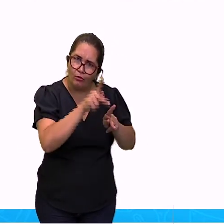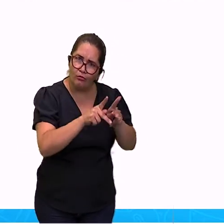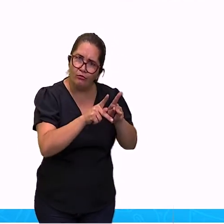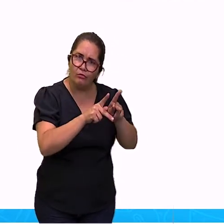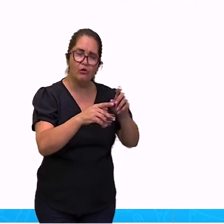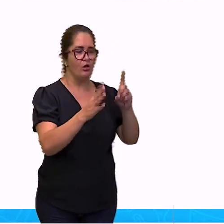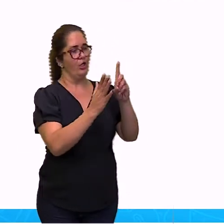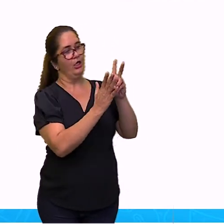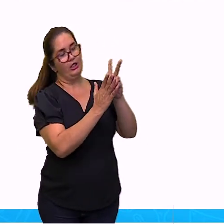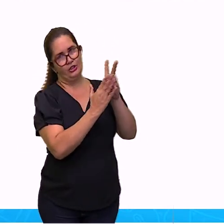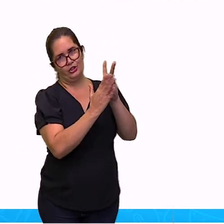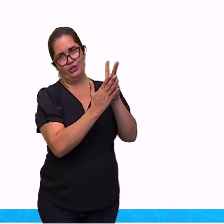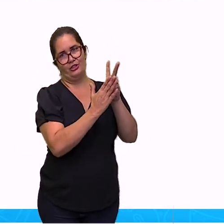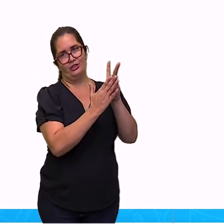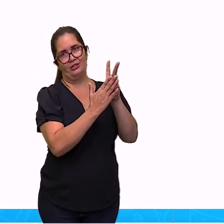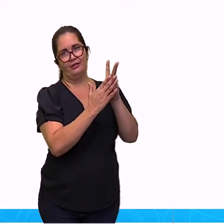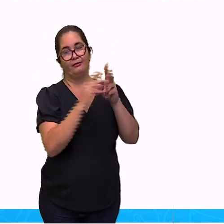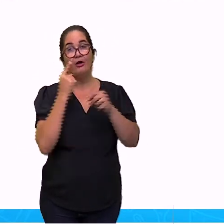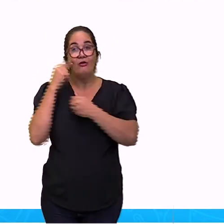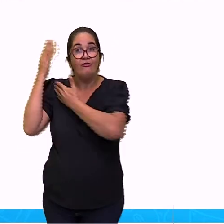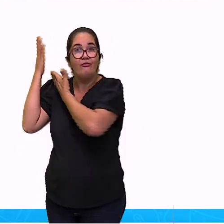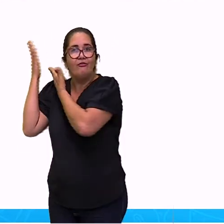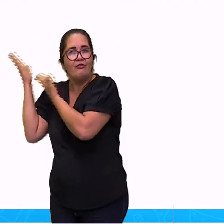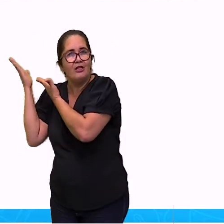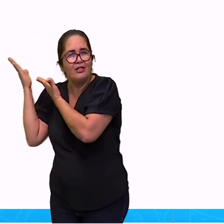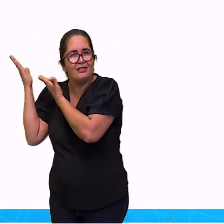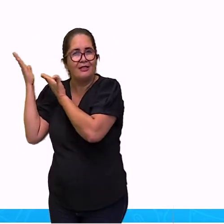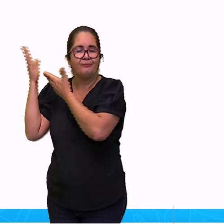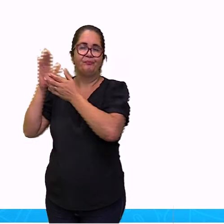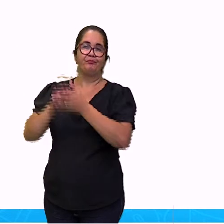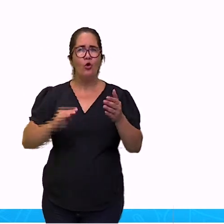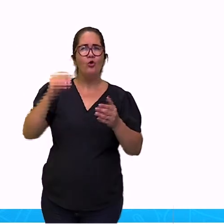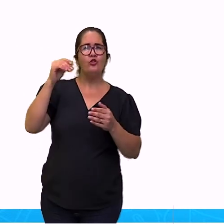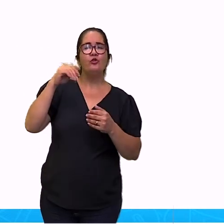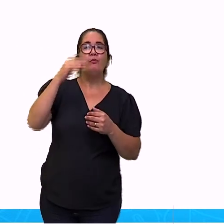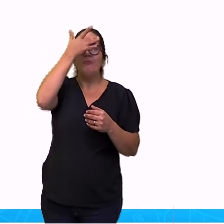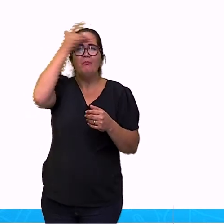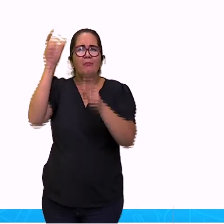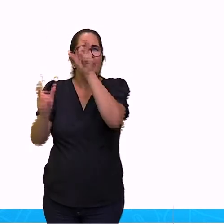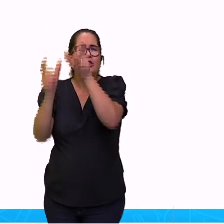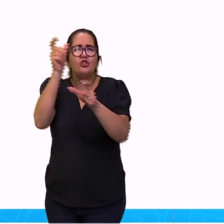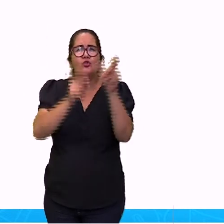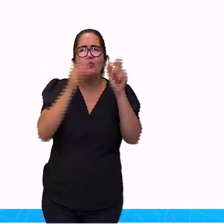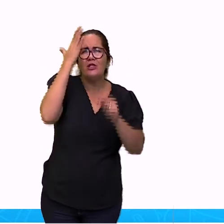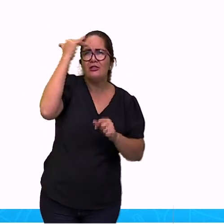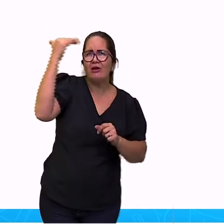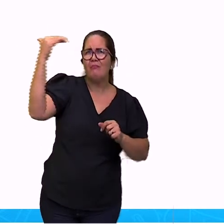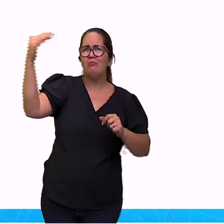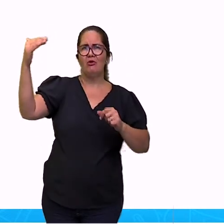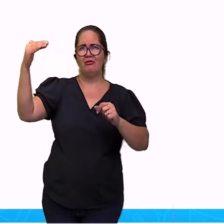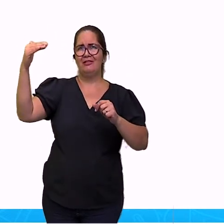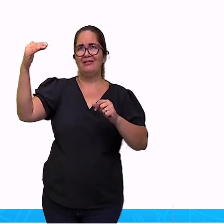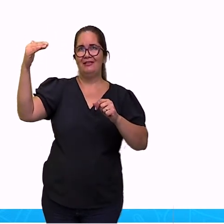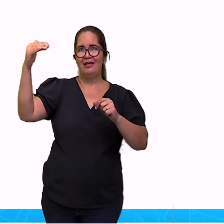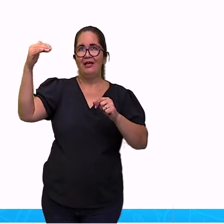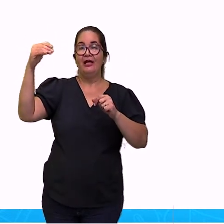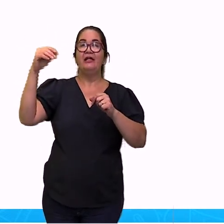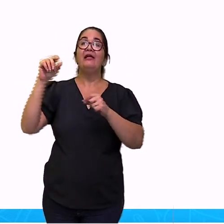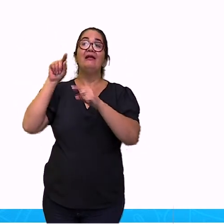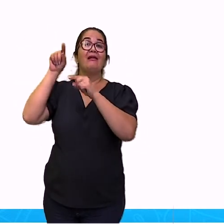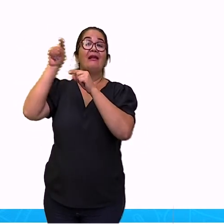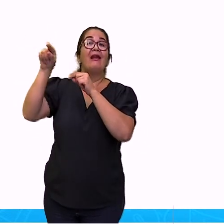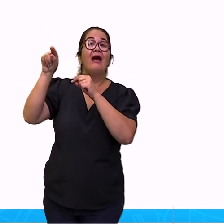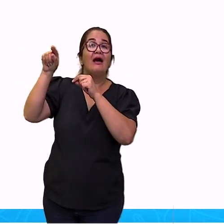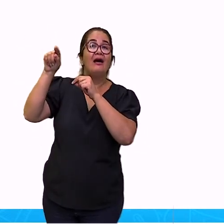A dança moderna ela foi introduzida no Brasil por bailarinos de renome que estavam fugindo da Segunda Guerra